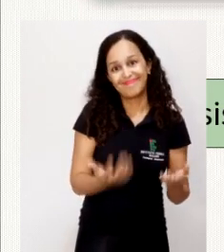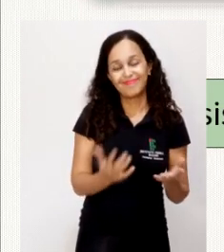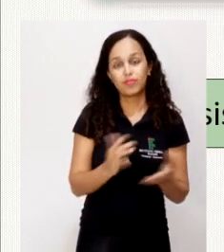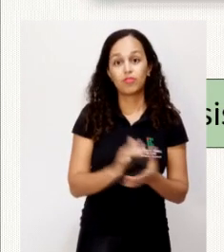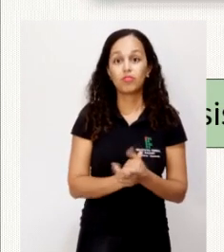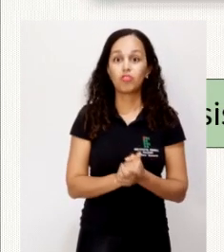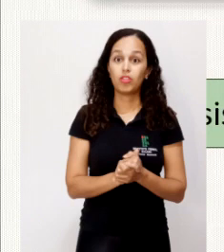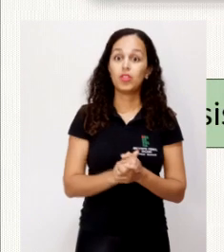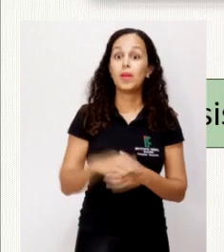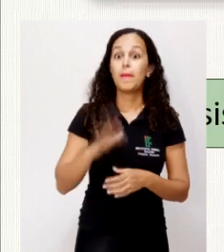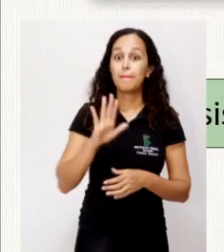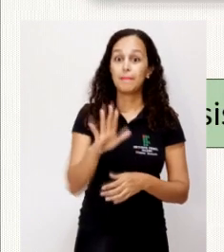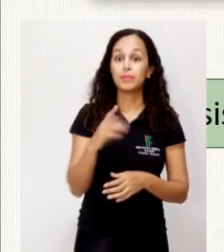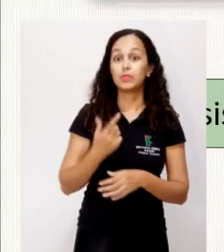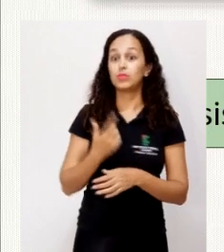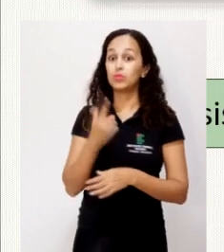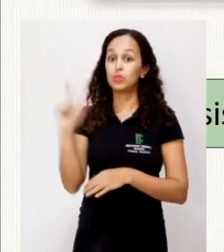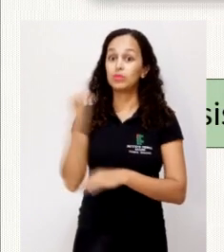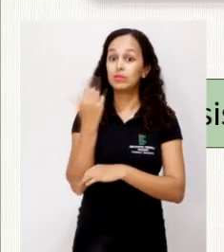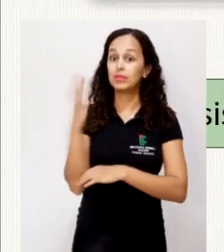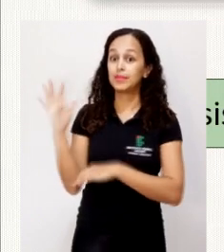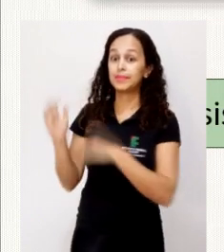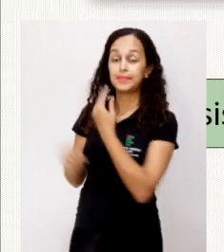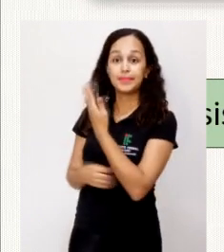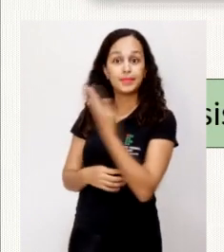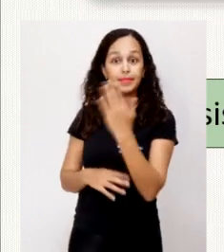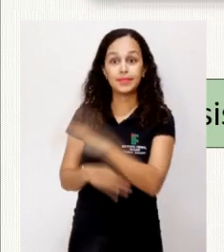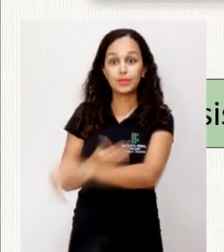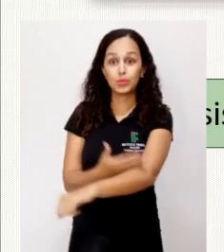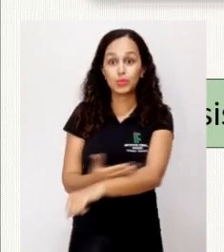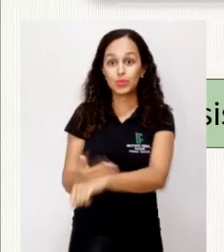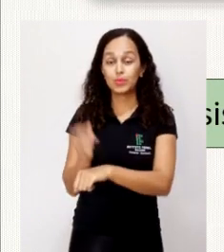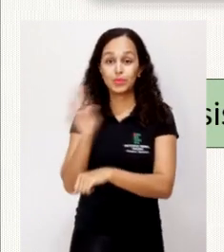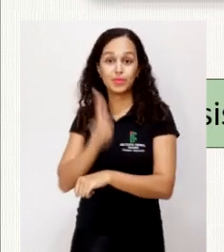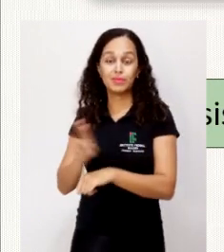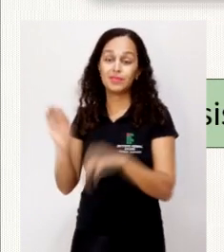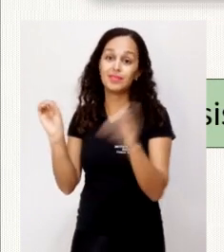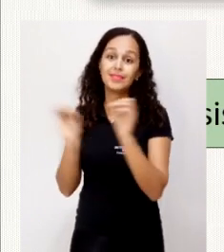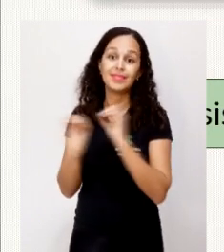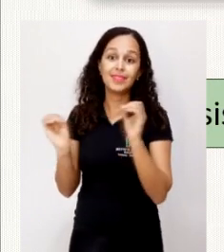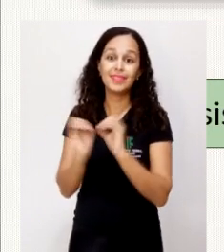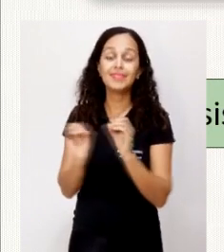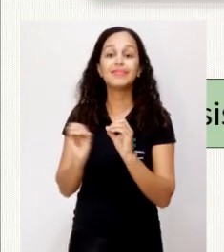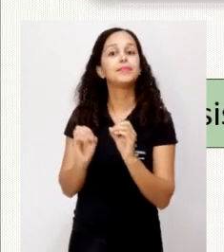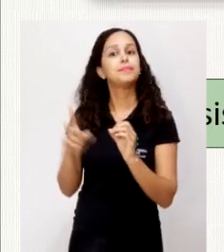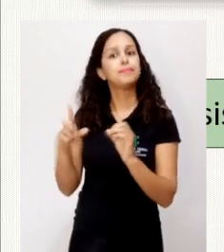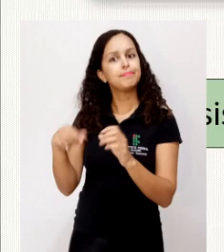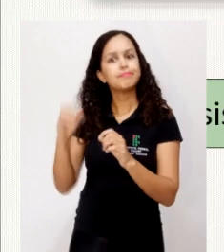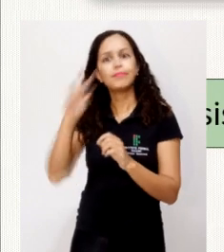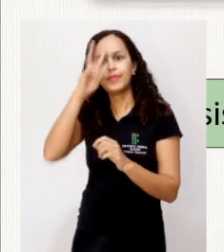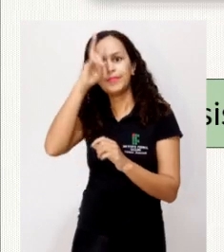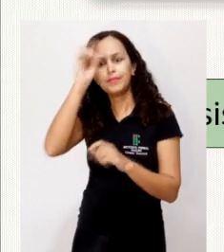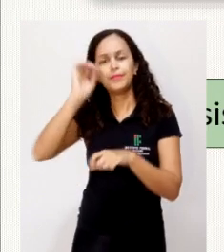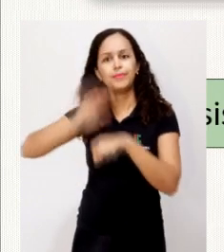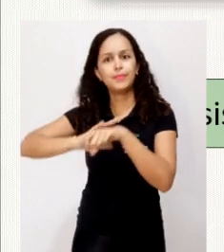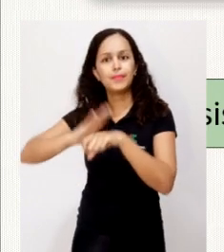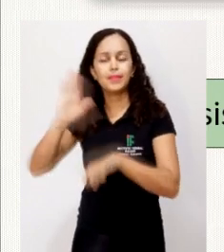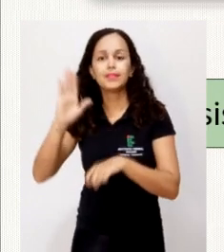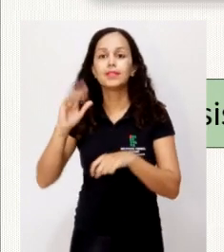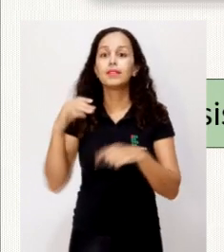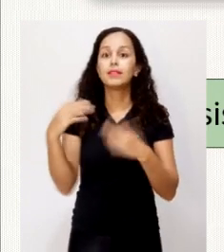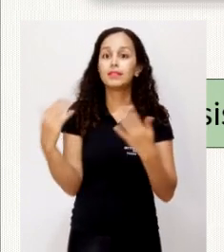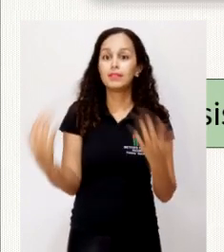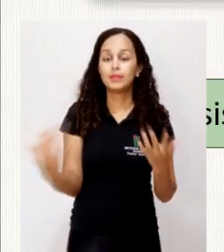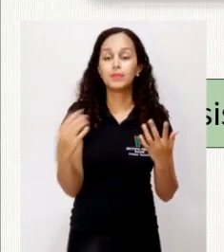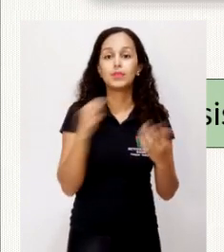tão aflorada assim quanto as não convencionais. Então, o seu cultivo ele torna-se mais complexo do